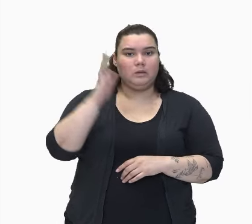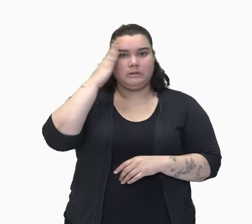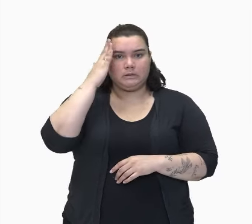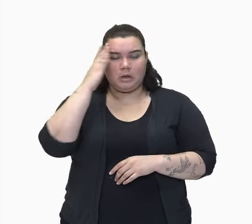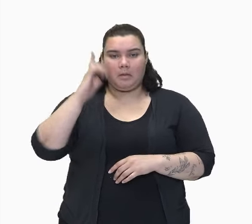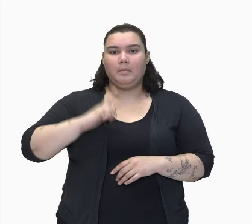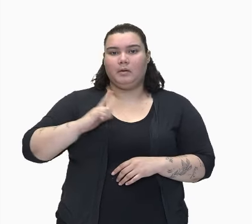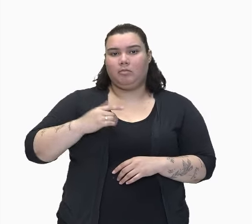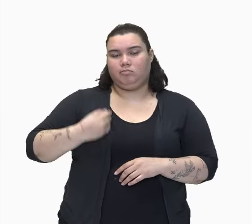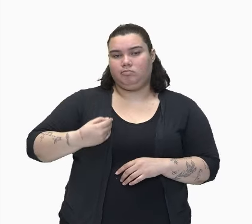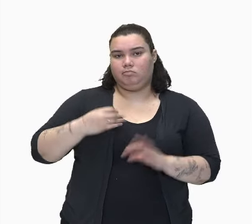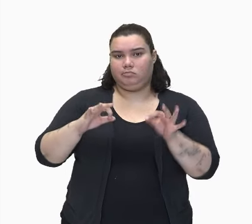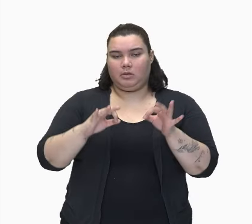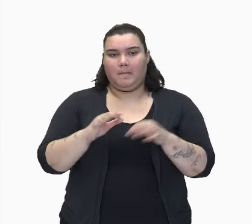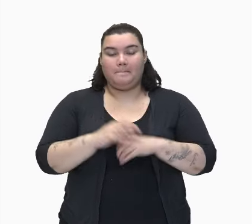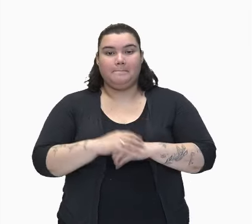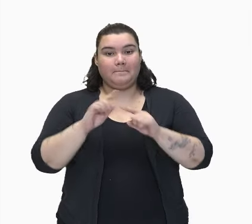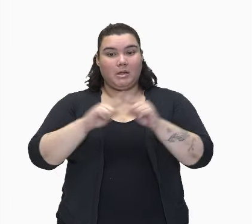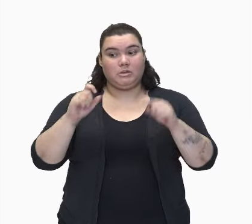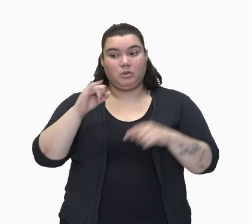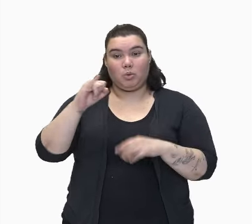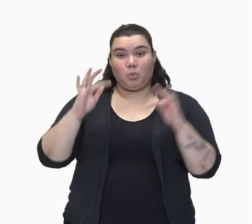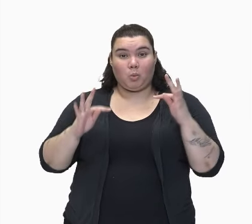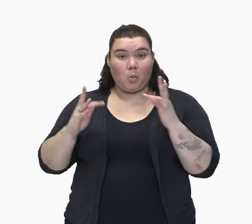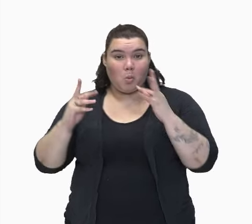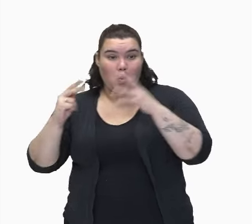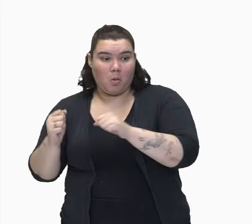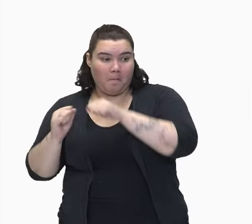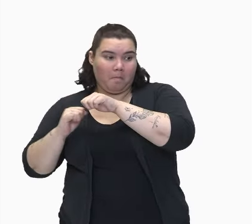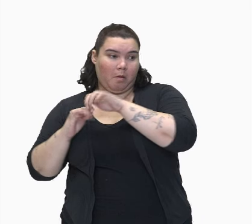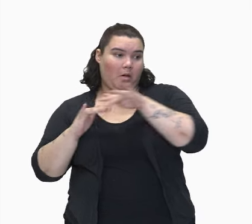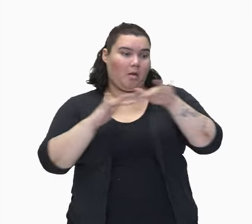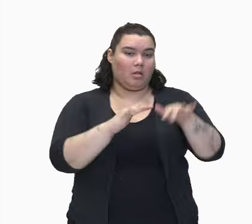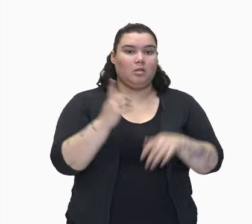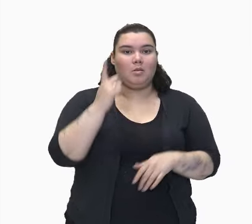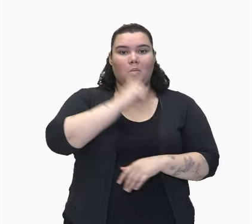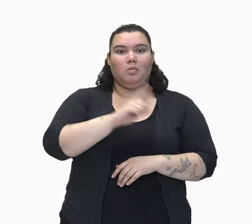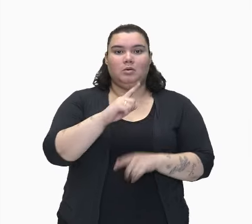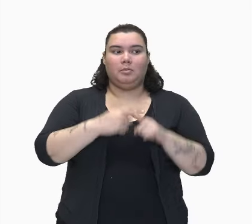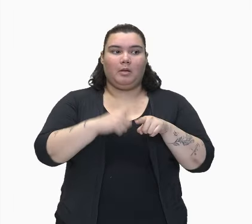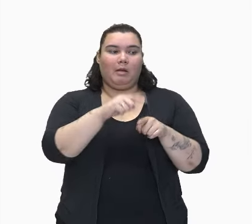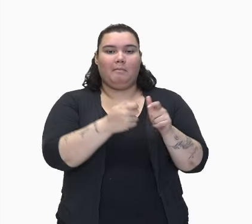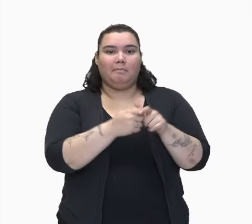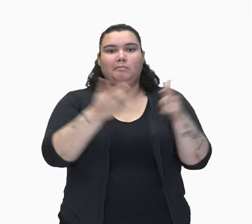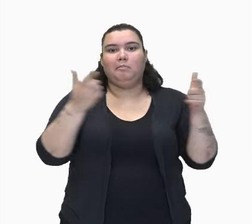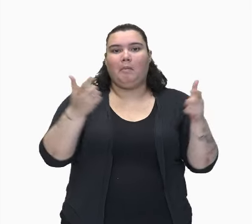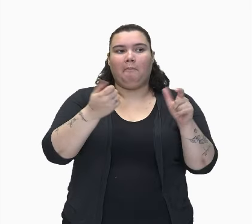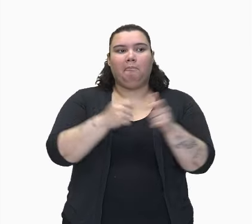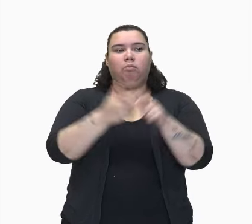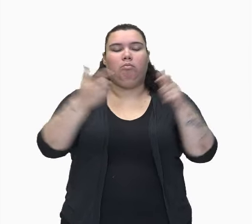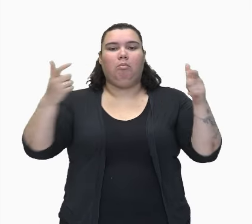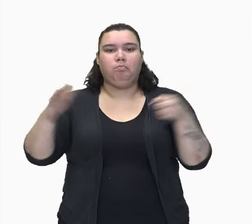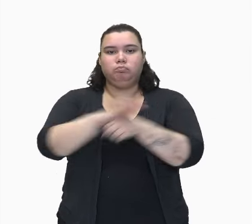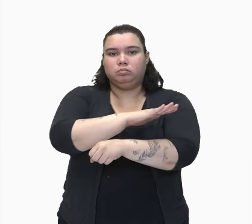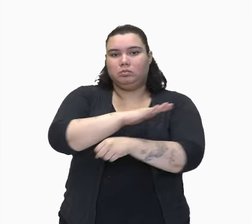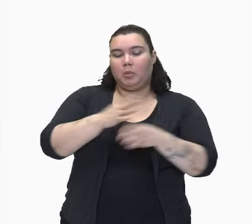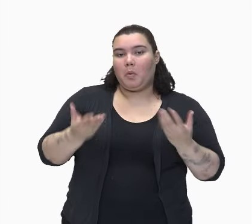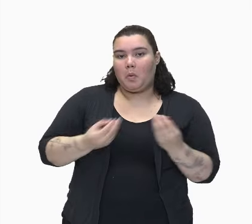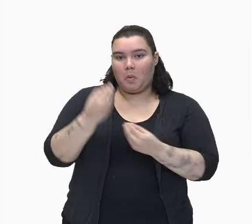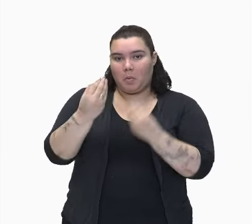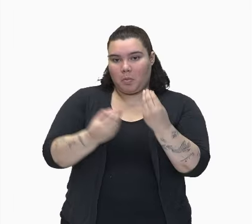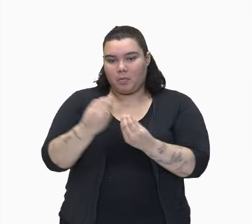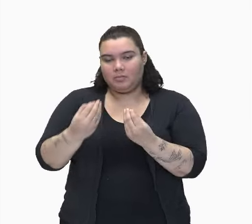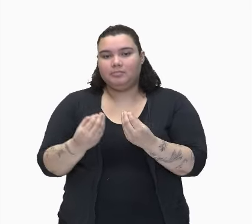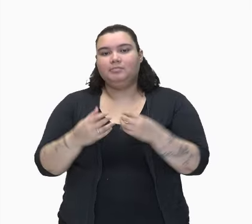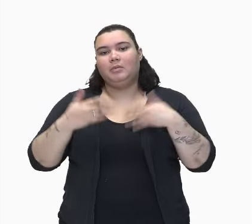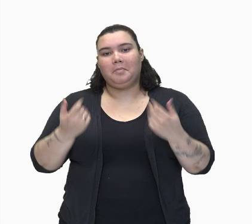existe, porém, se todo mundo for querer ir para lá, eles não vão dar conta, então realmente vai, né, ter essa preocupação de